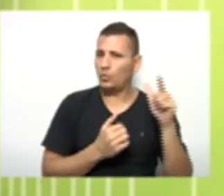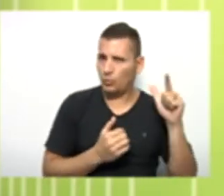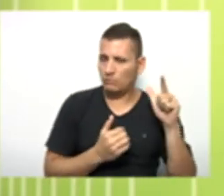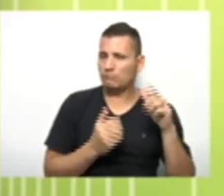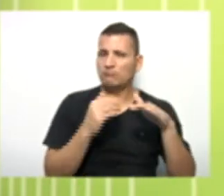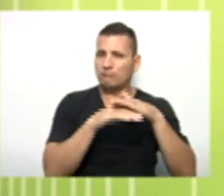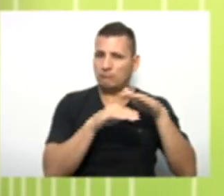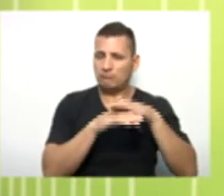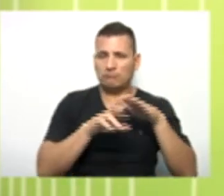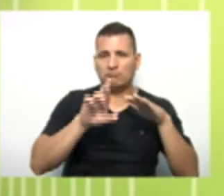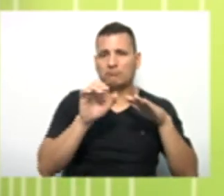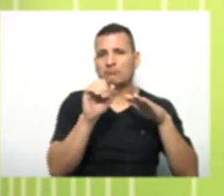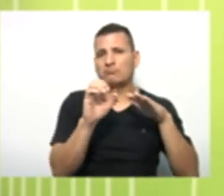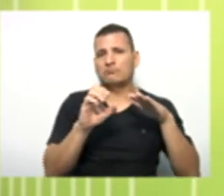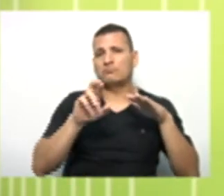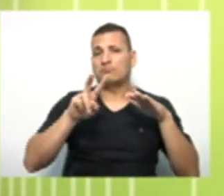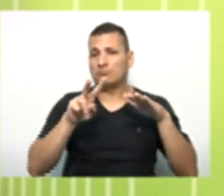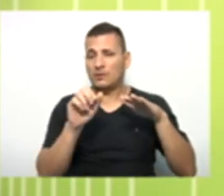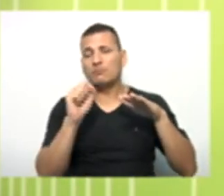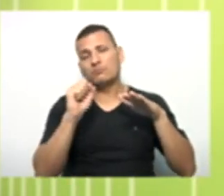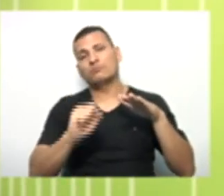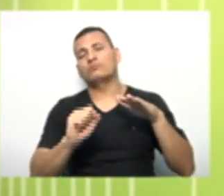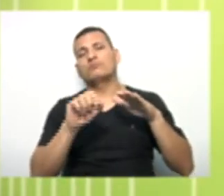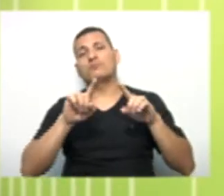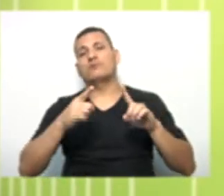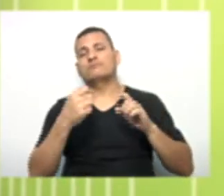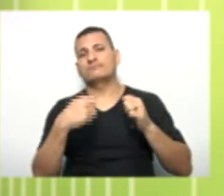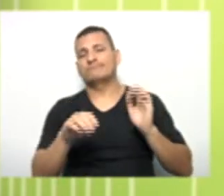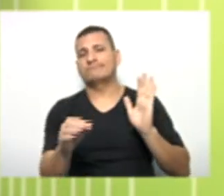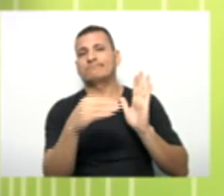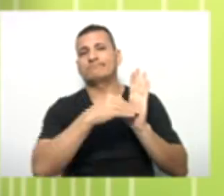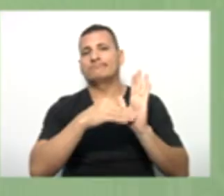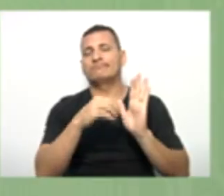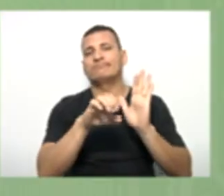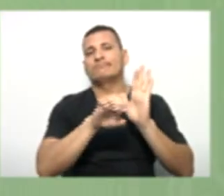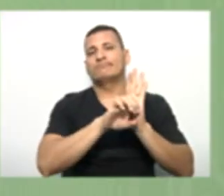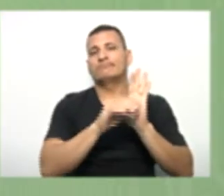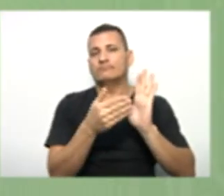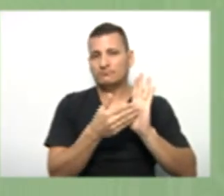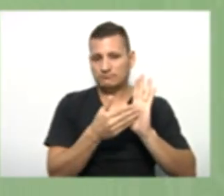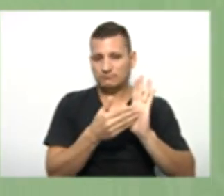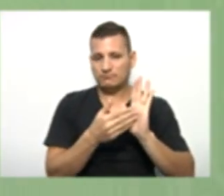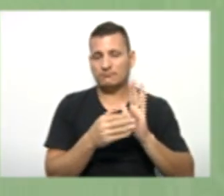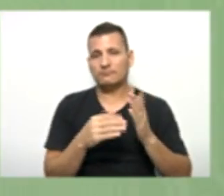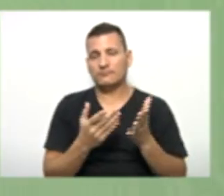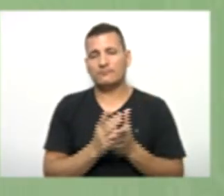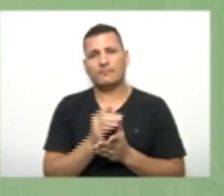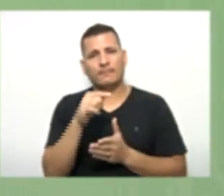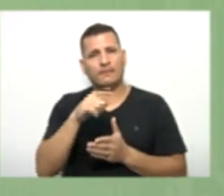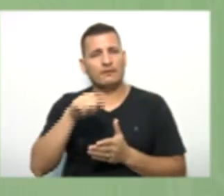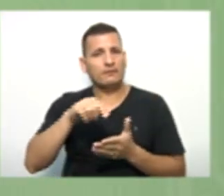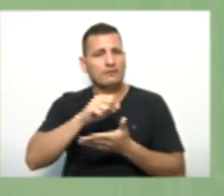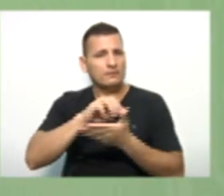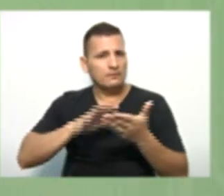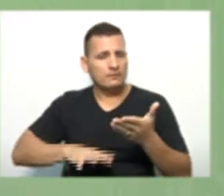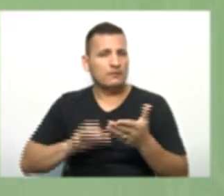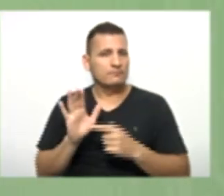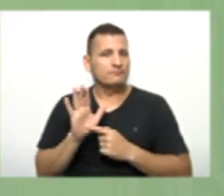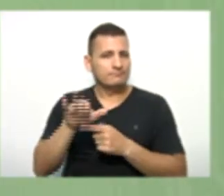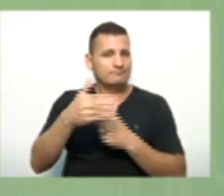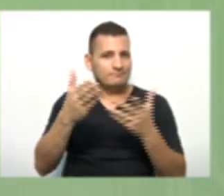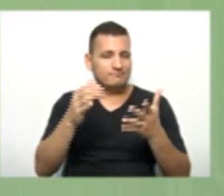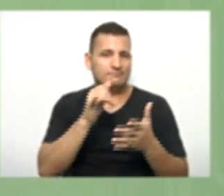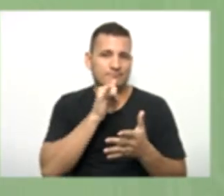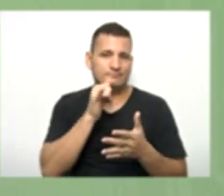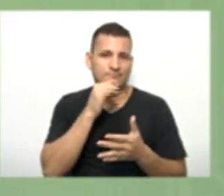sim, desde que esteja descrito isso no seu estatuto. Então, essa atividade que eu trouxe para vocês apresenta esse